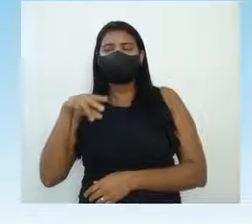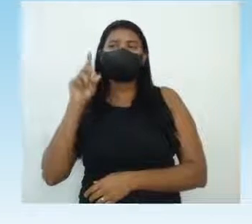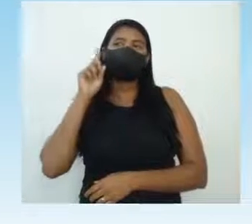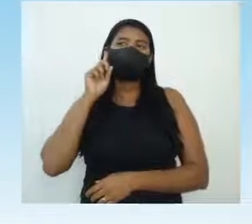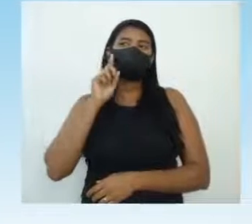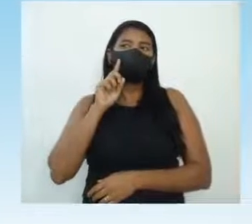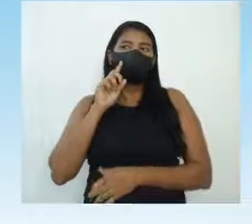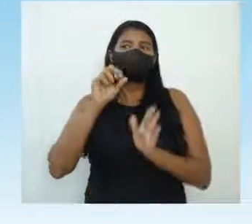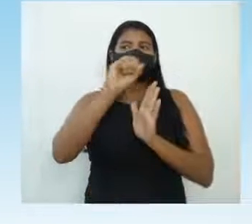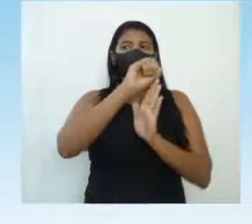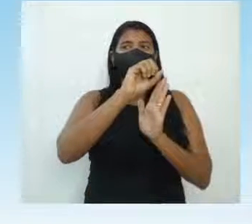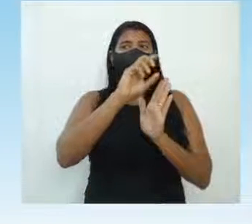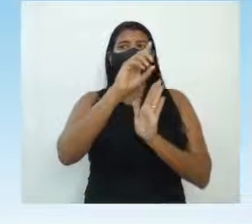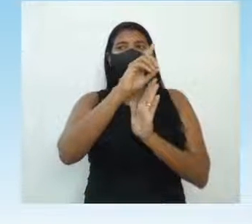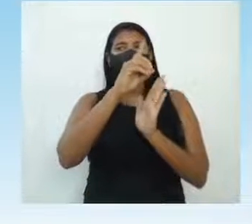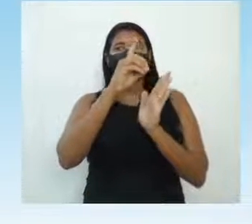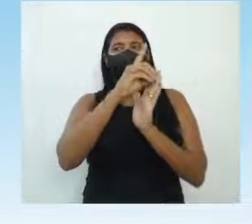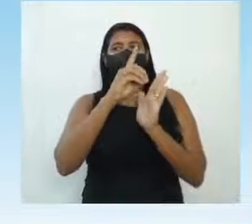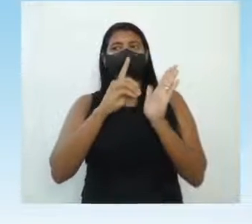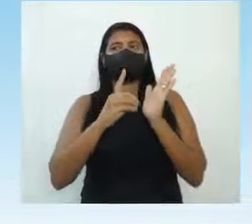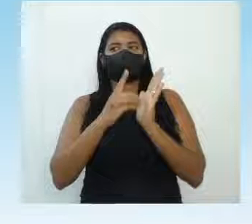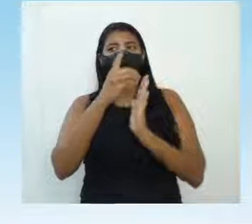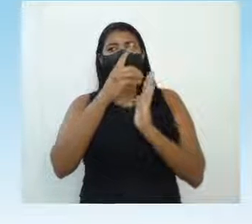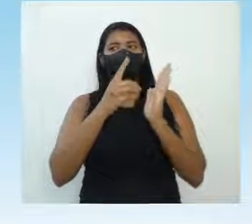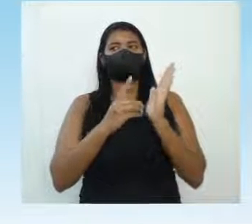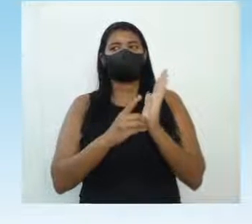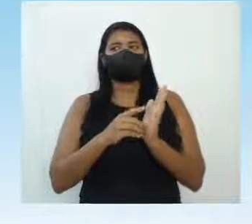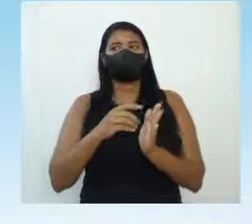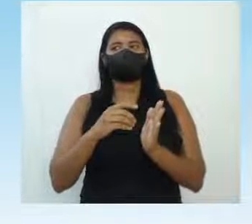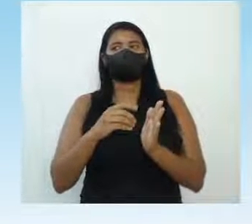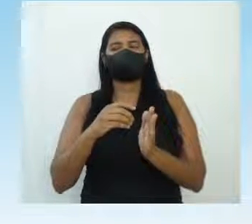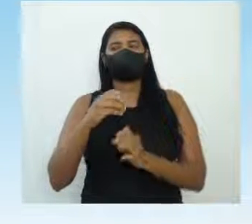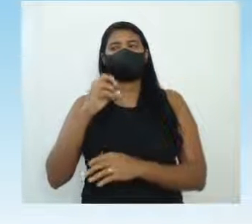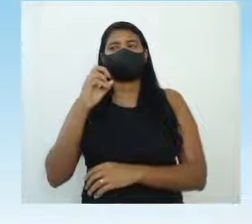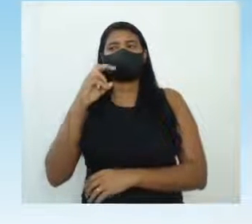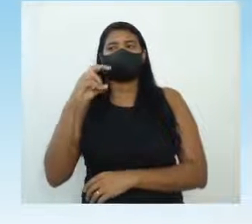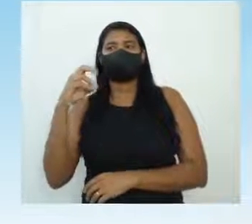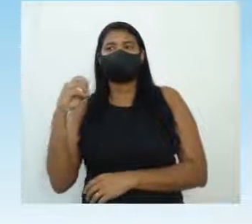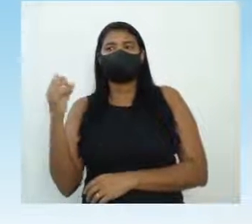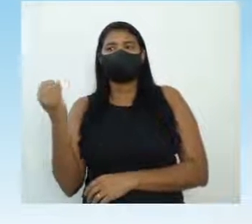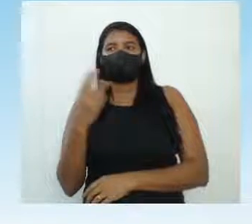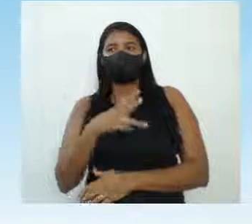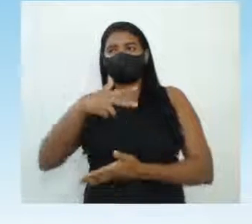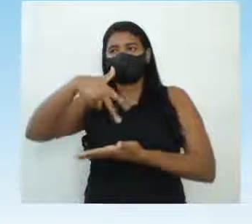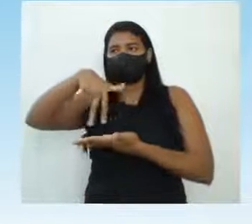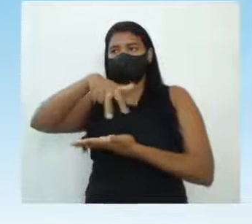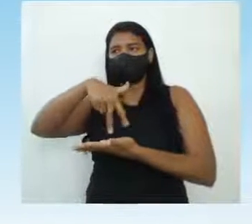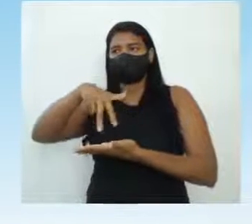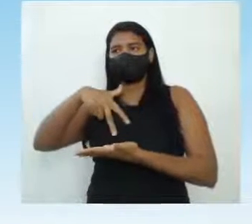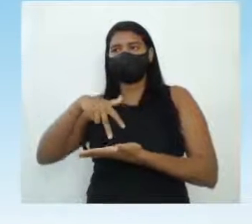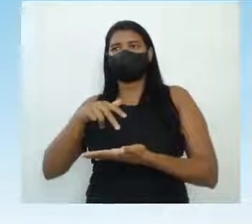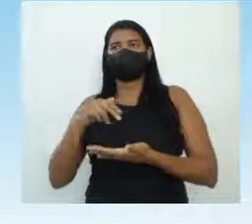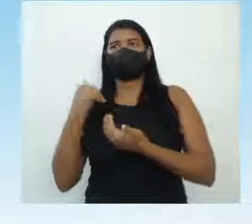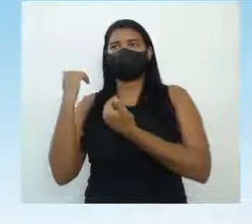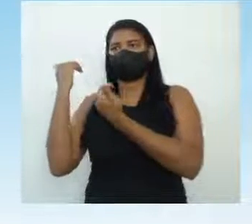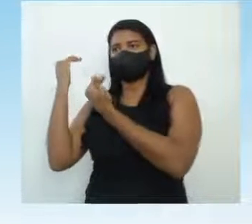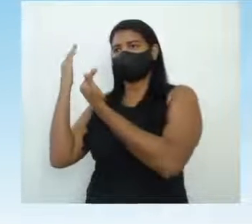de 50, ela vai criar também uma nova maneira de dançar, né? E